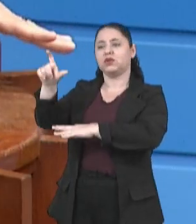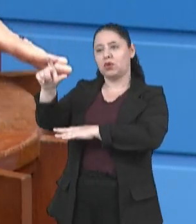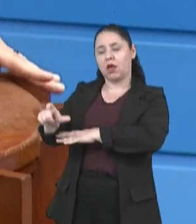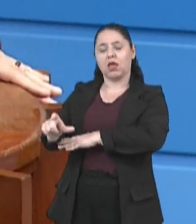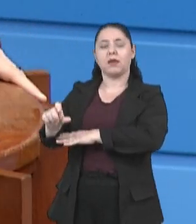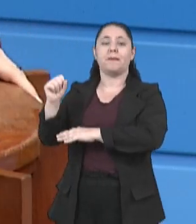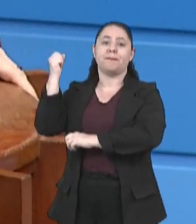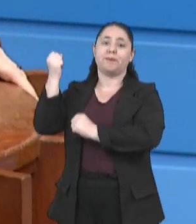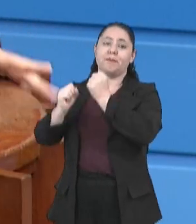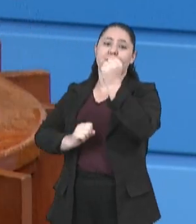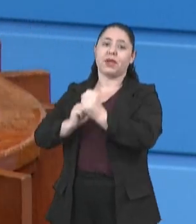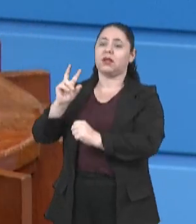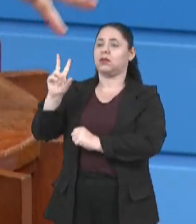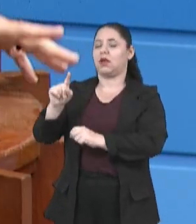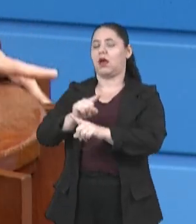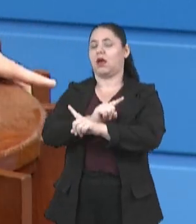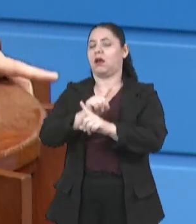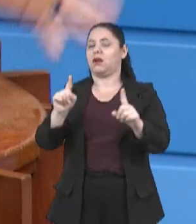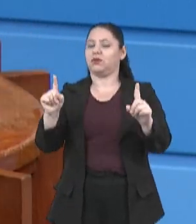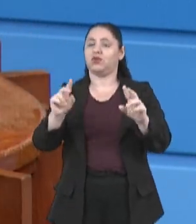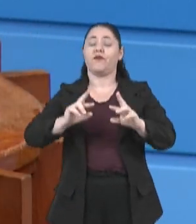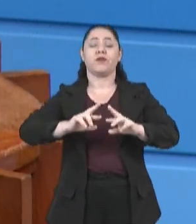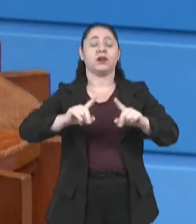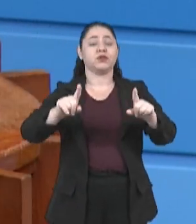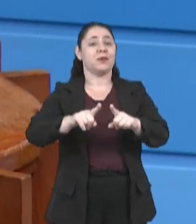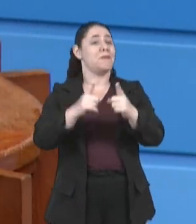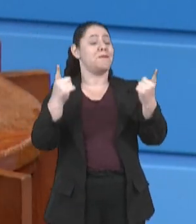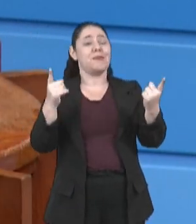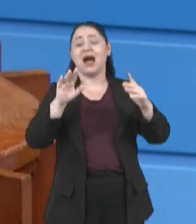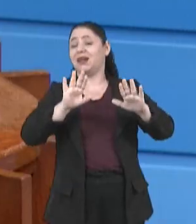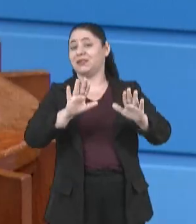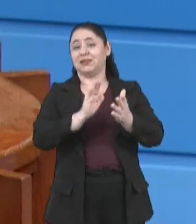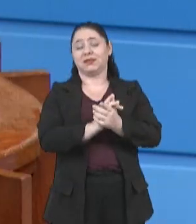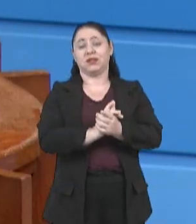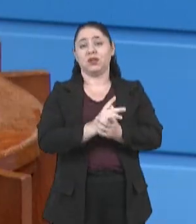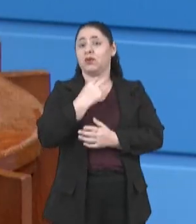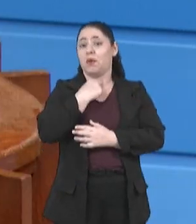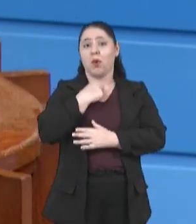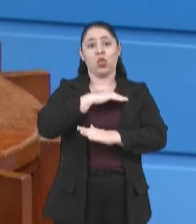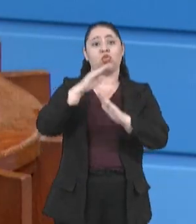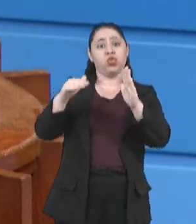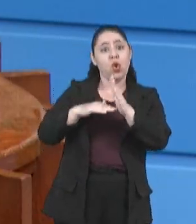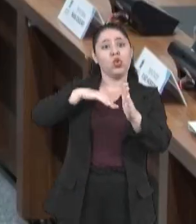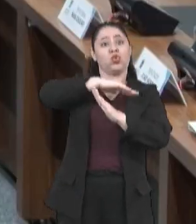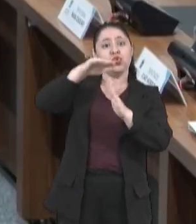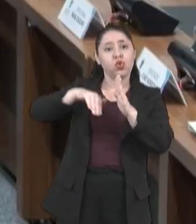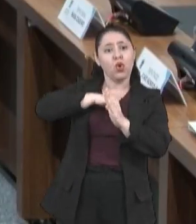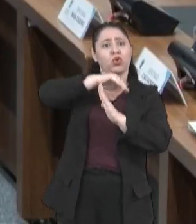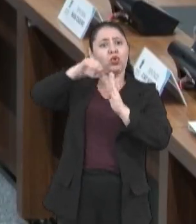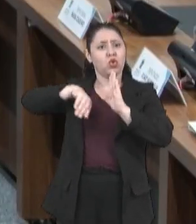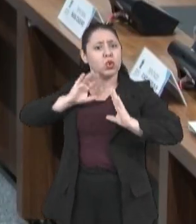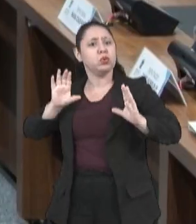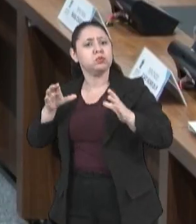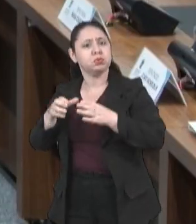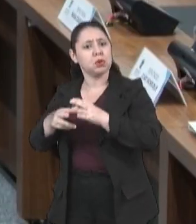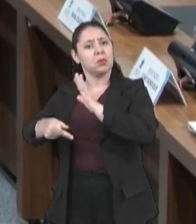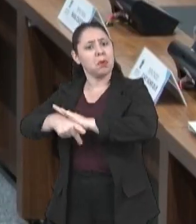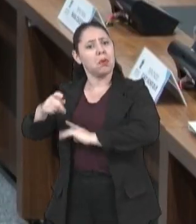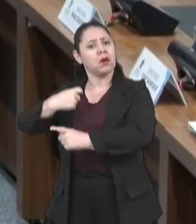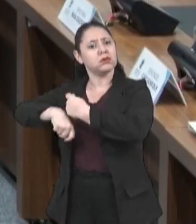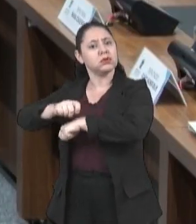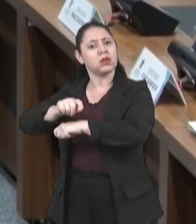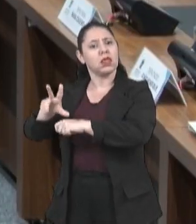de incentivo fiscal. Agora, não pode ser tudo só para um setor da